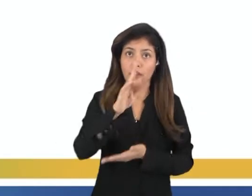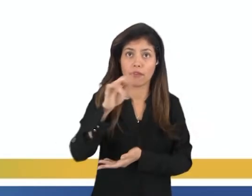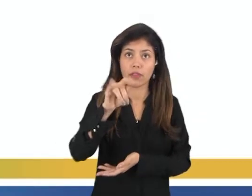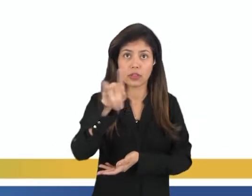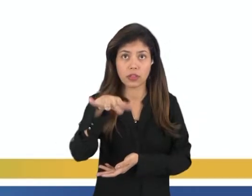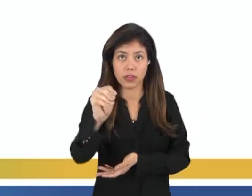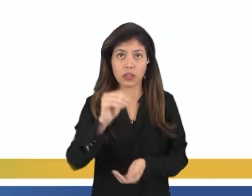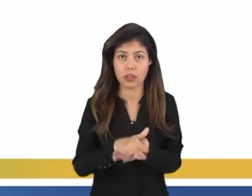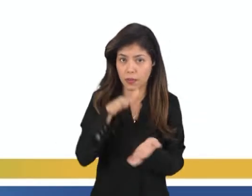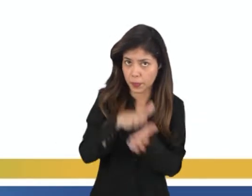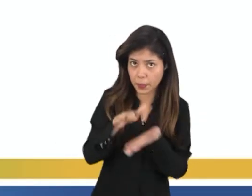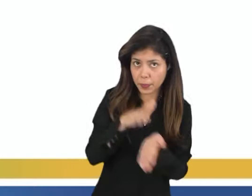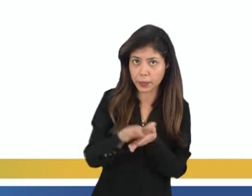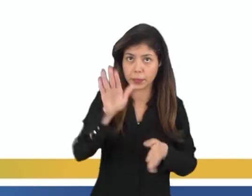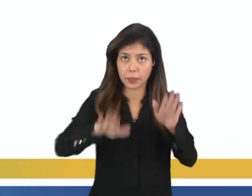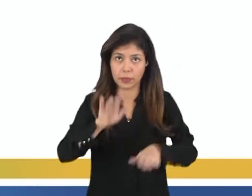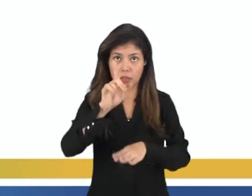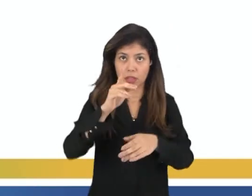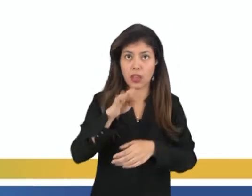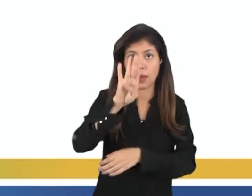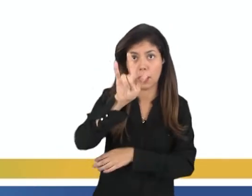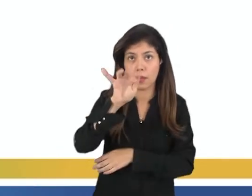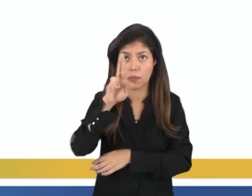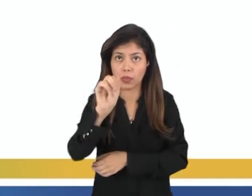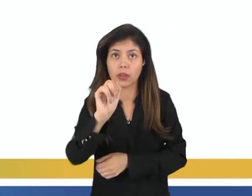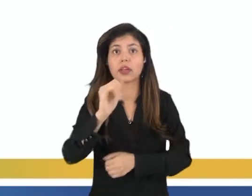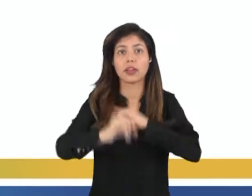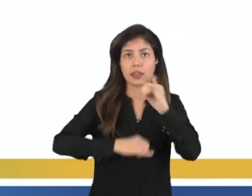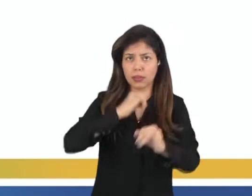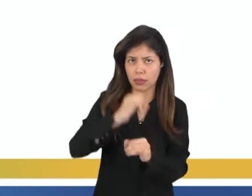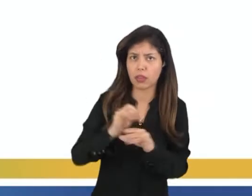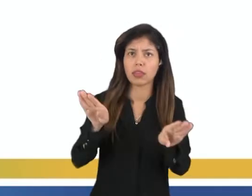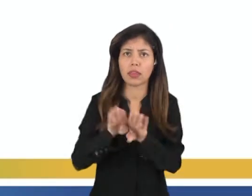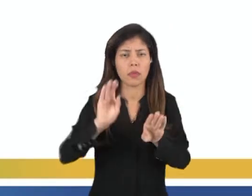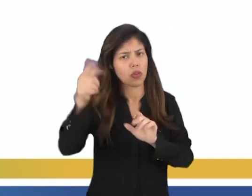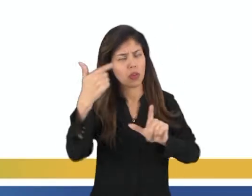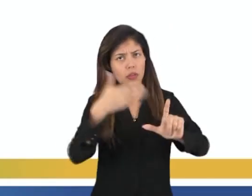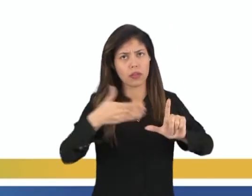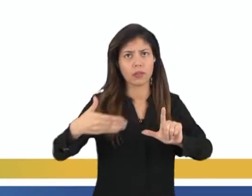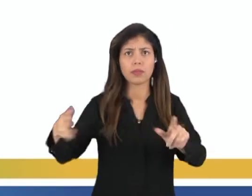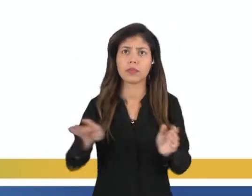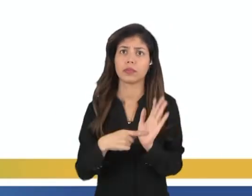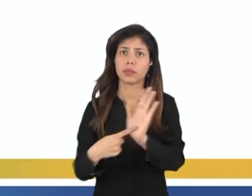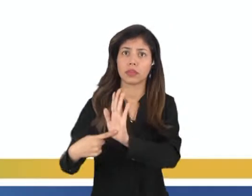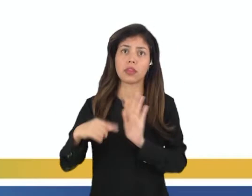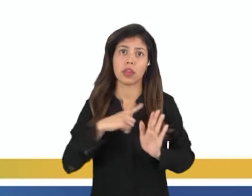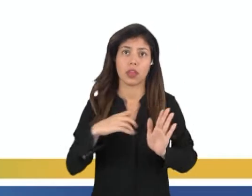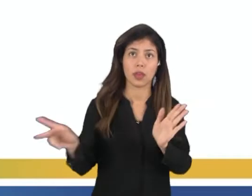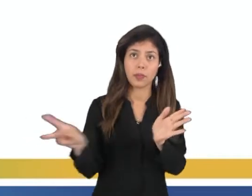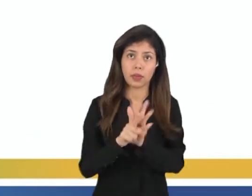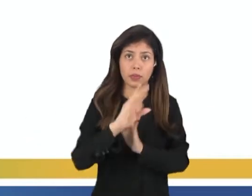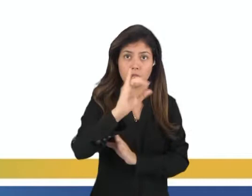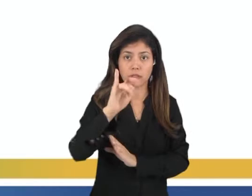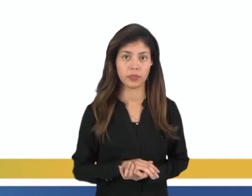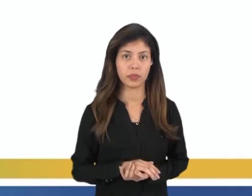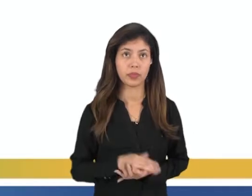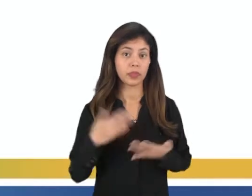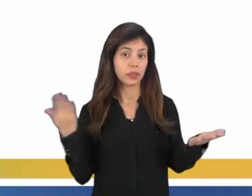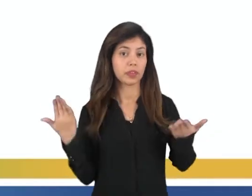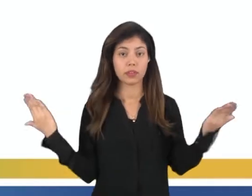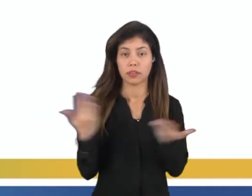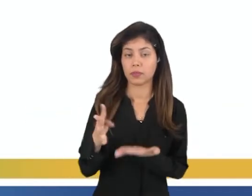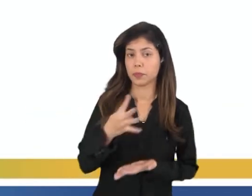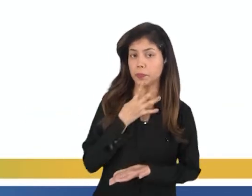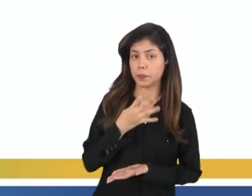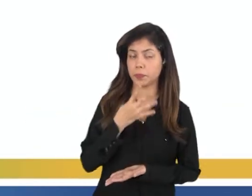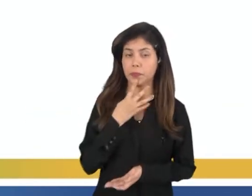fanzines, impressos e posteriormente em blogs, sites e outras plataformas pertencentes ao cyberespaço. Vamos